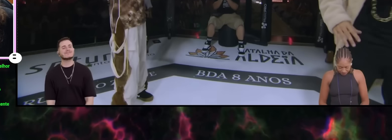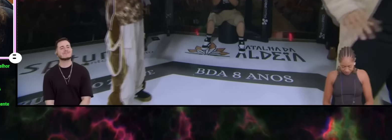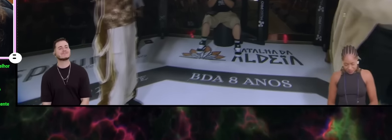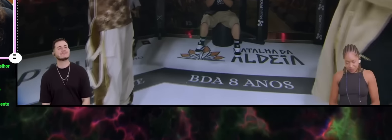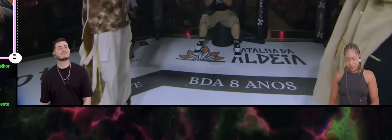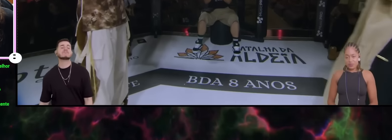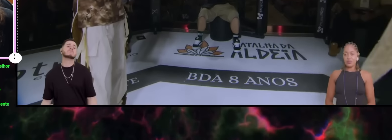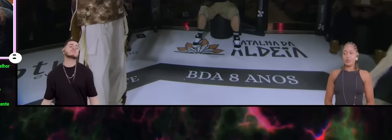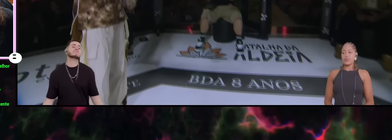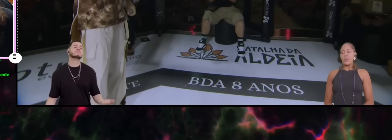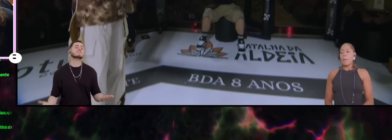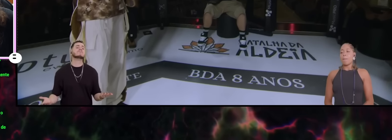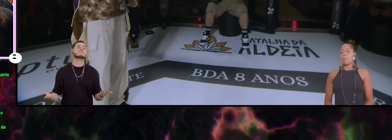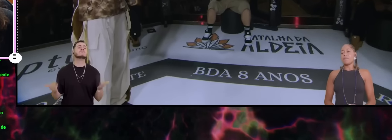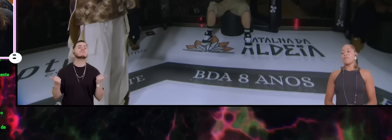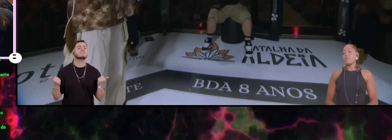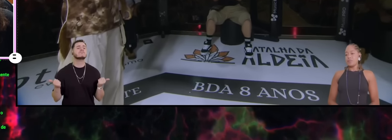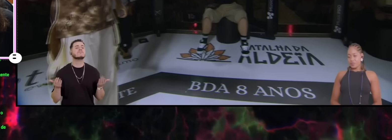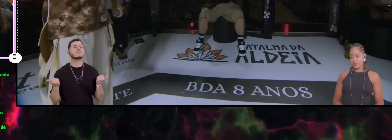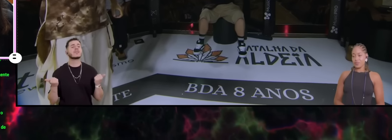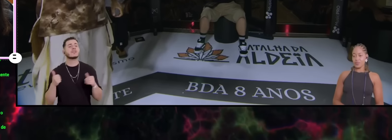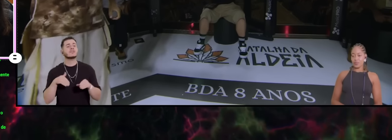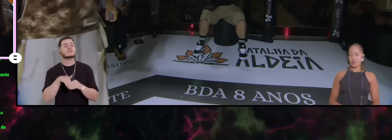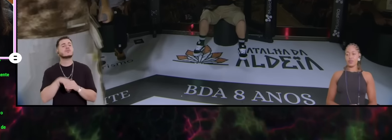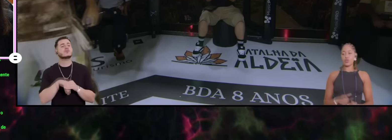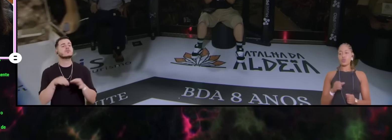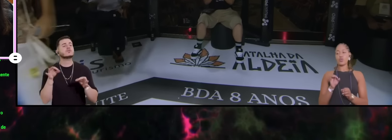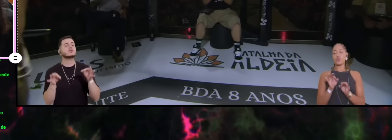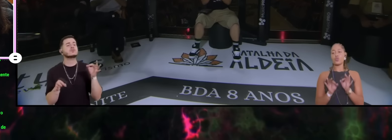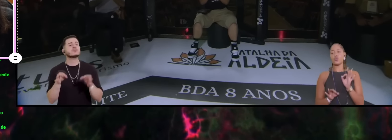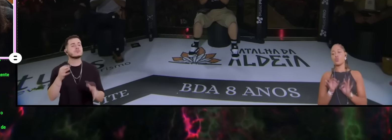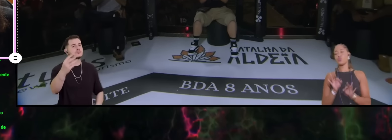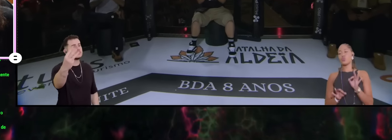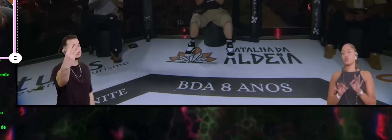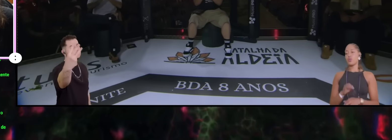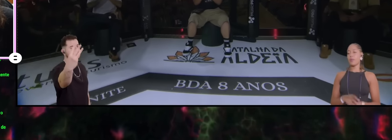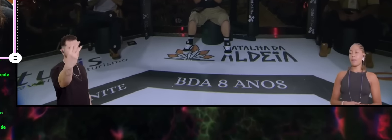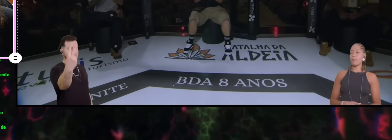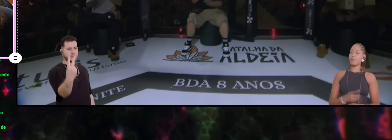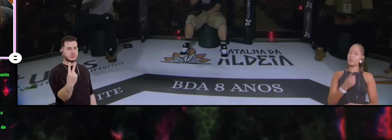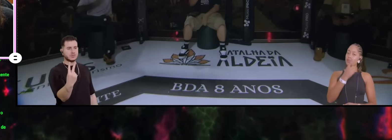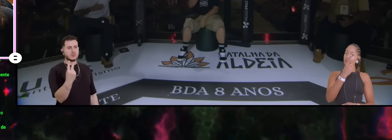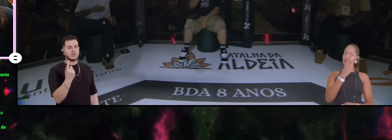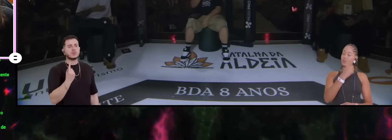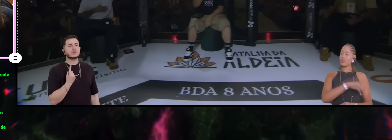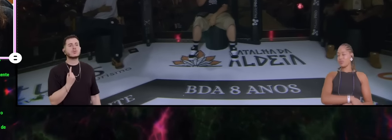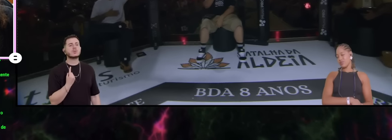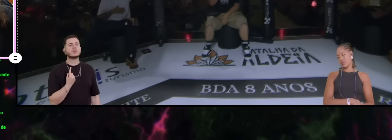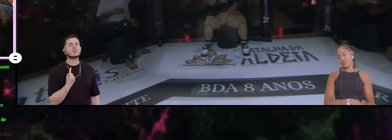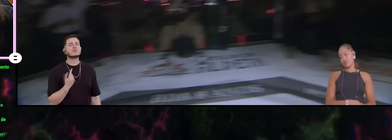E aí? E bora de votação! Jurados em 3, 2, 1.